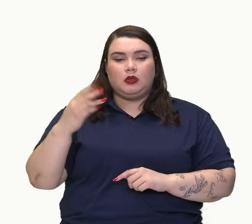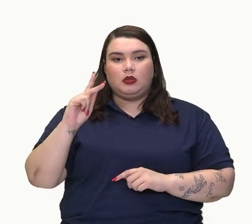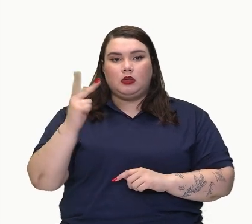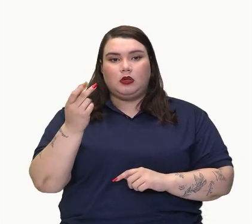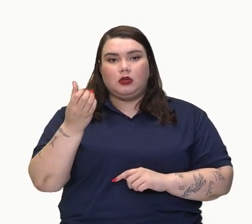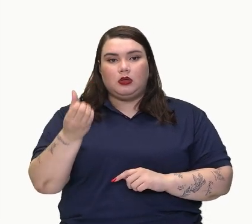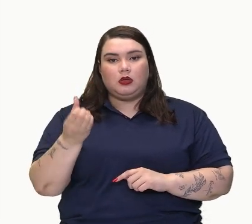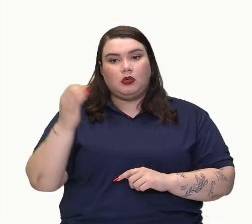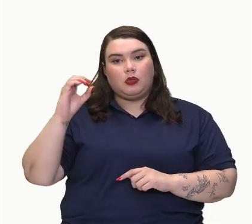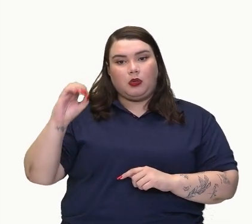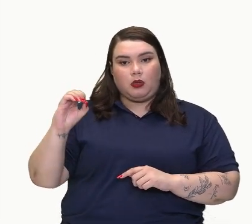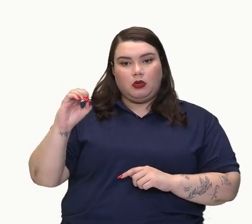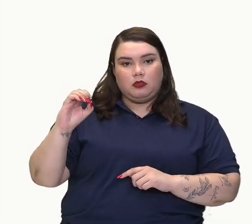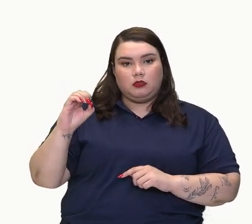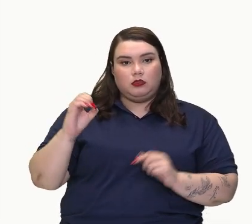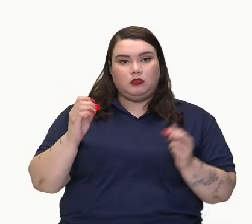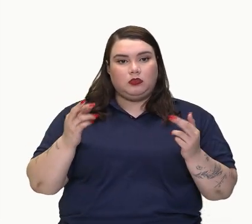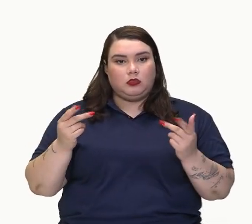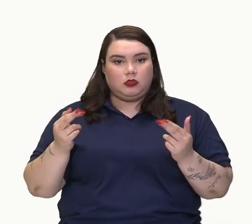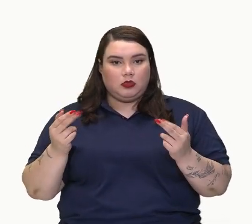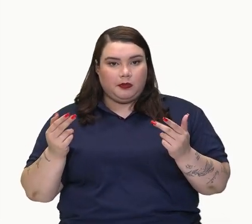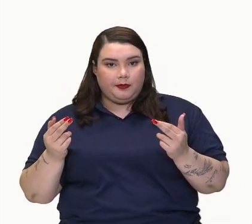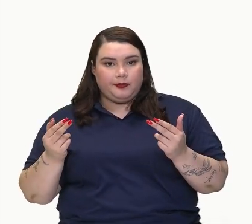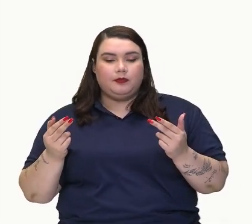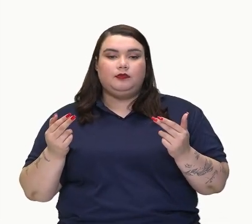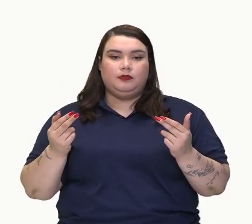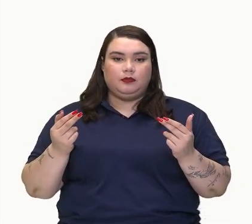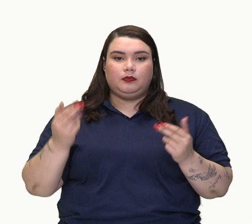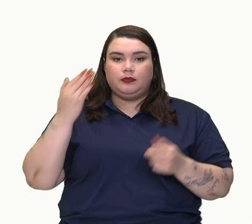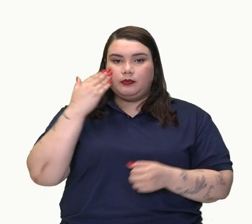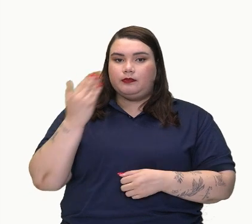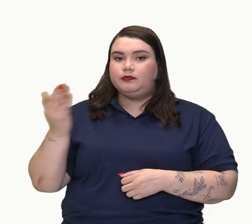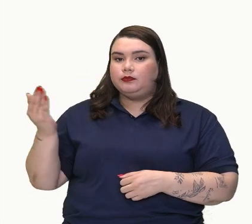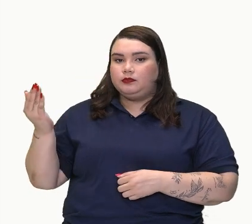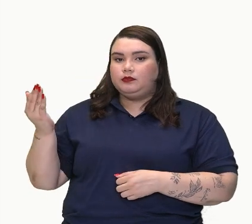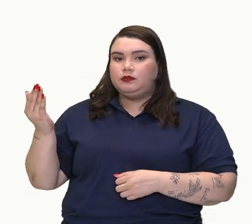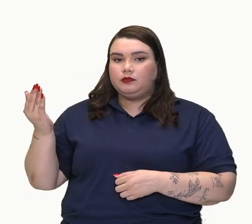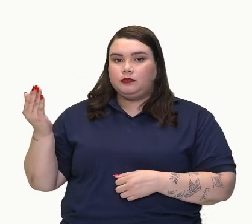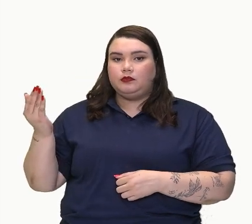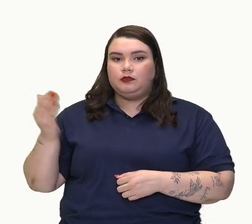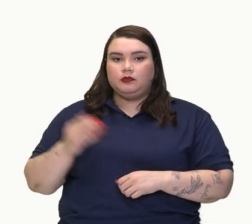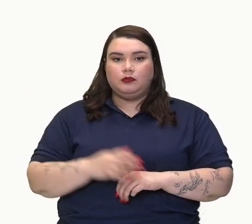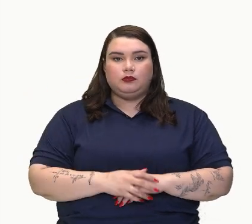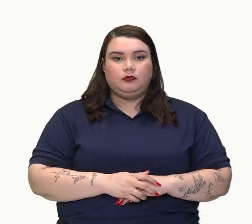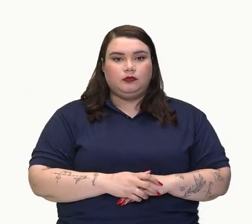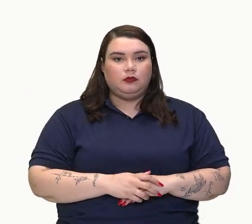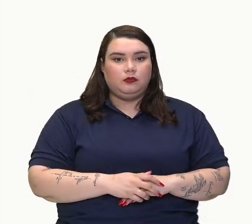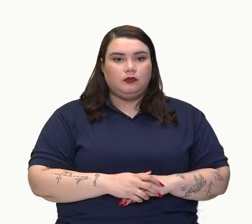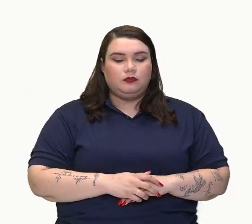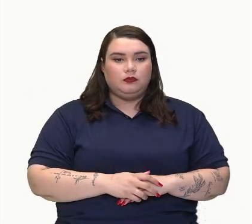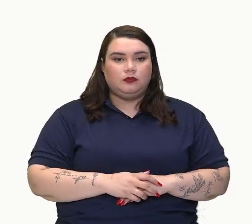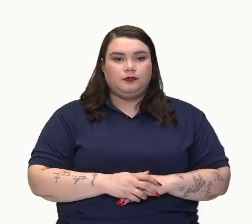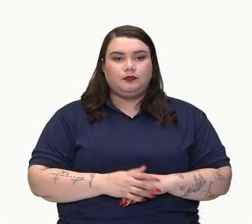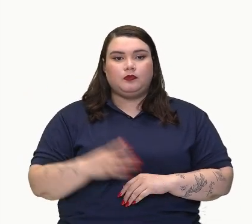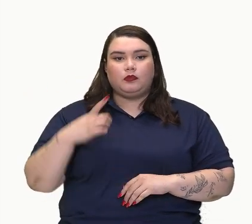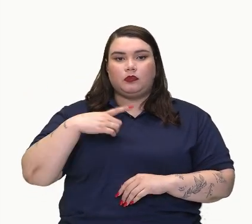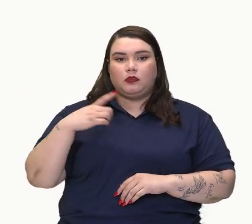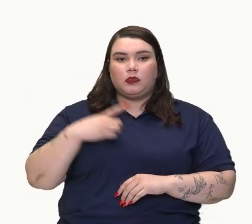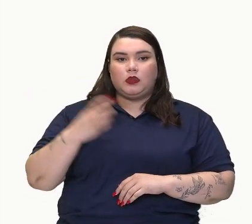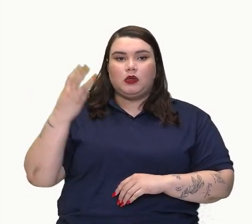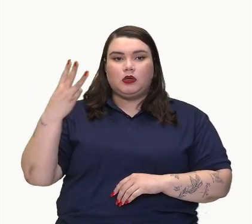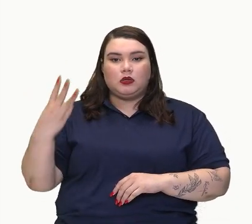C3H6O, tanto desse quanto desse, tá? Os dois têm 3